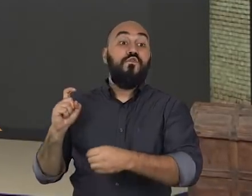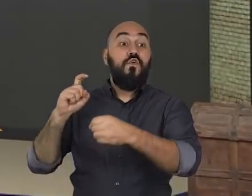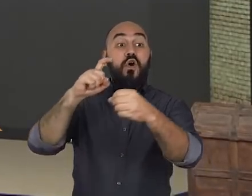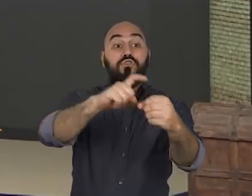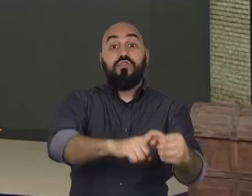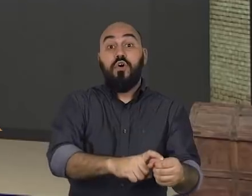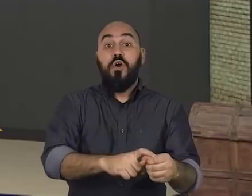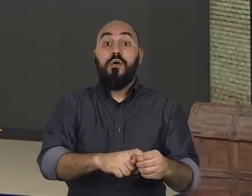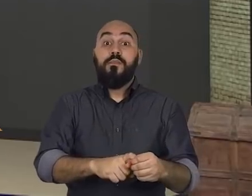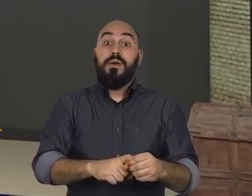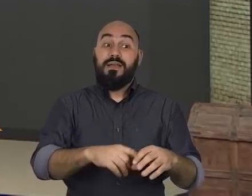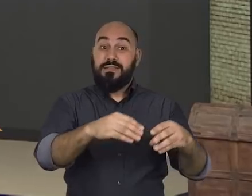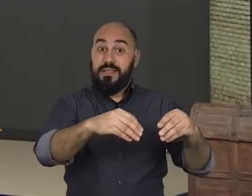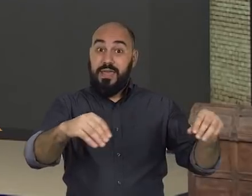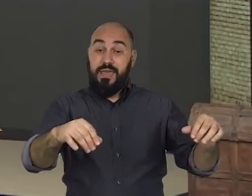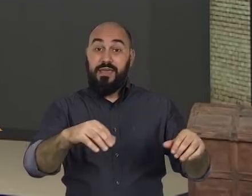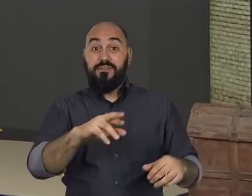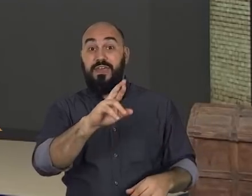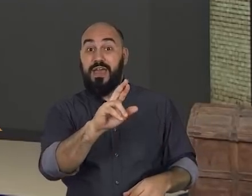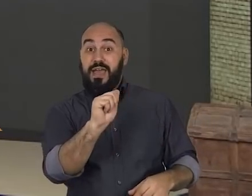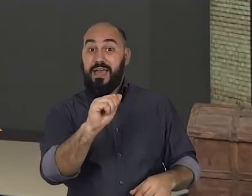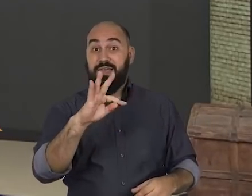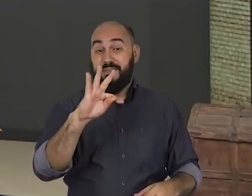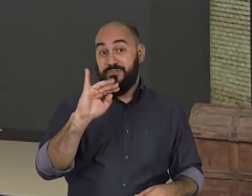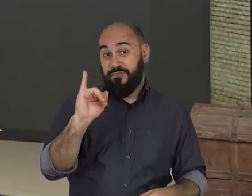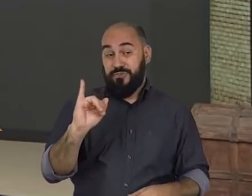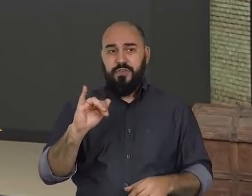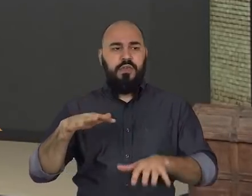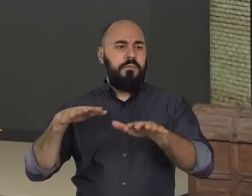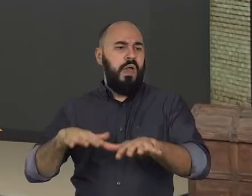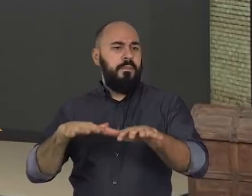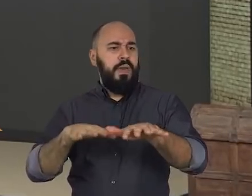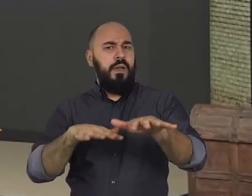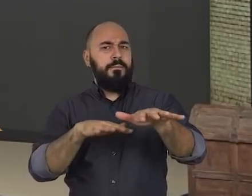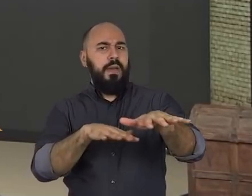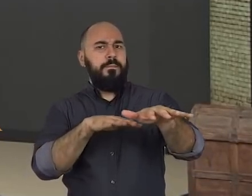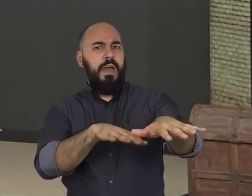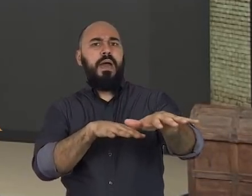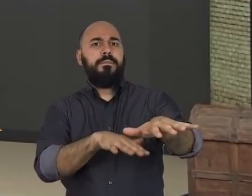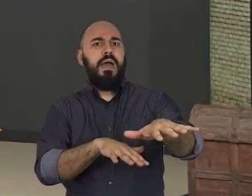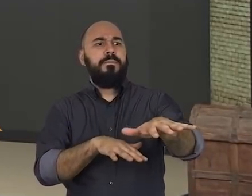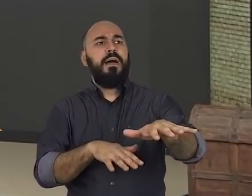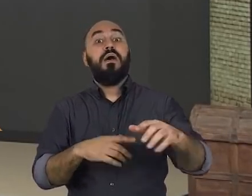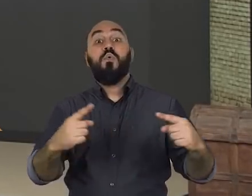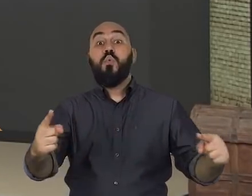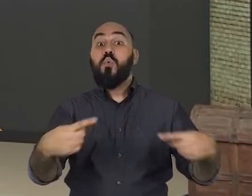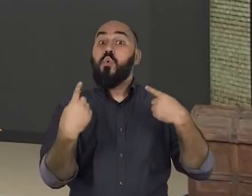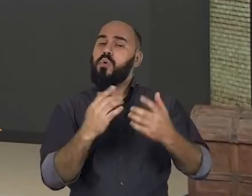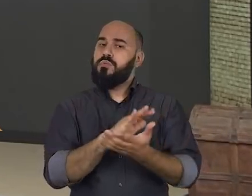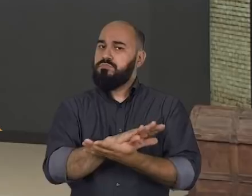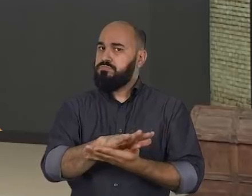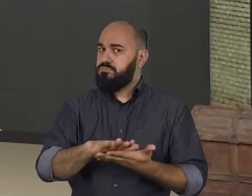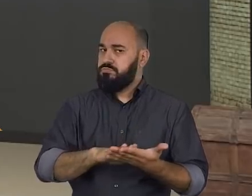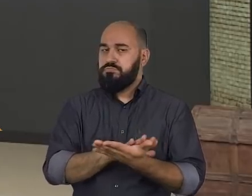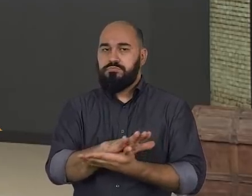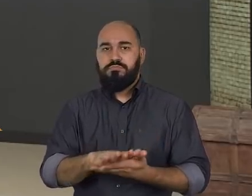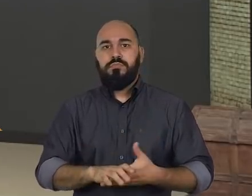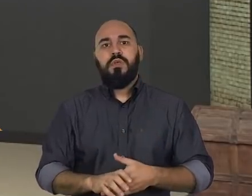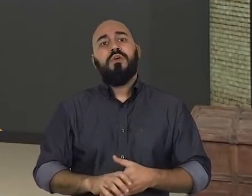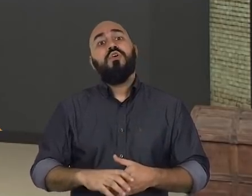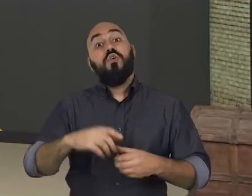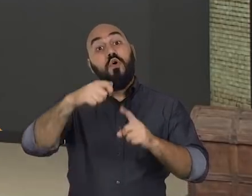o mês de Shabatu marchou sem oposição pela terra de Hati. No mês de Shabatu, ele levou